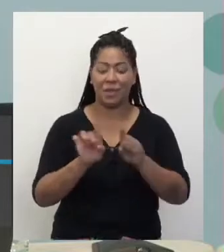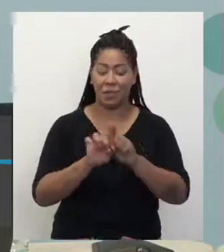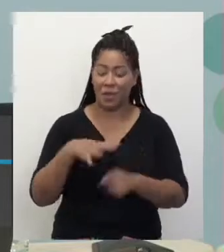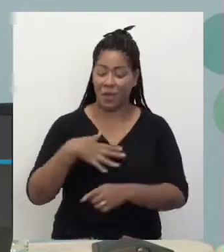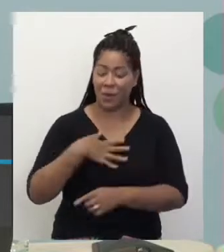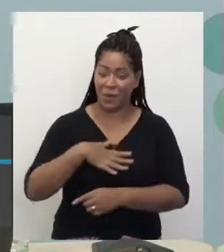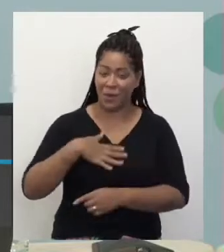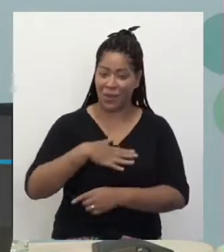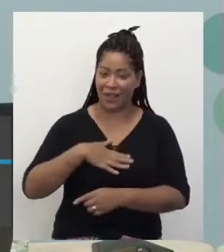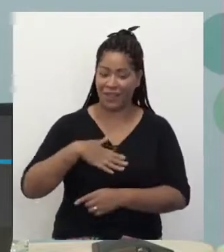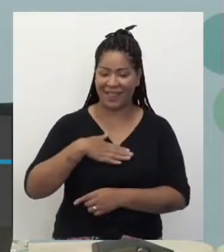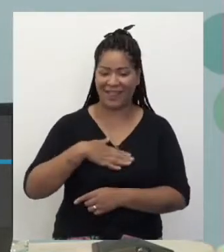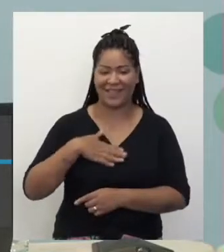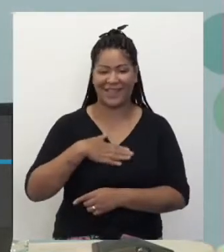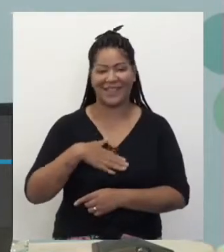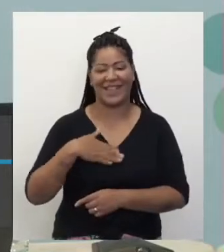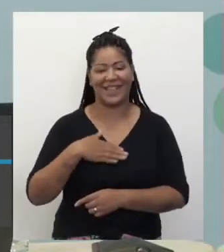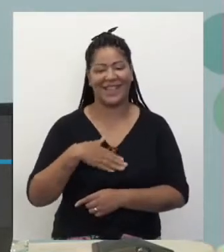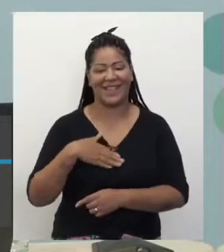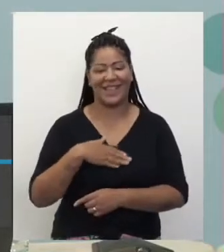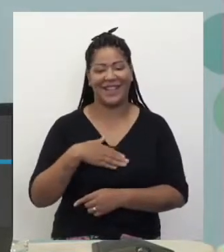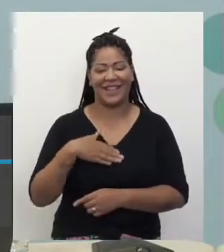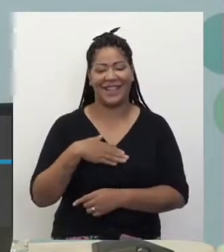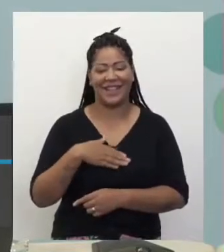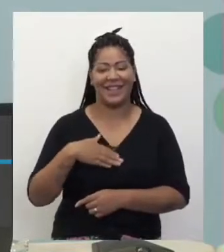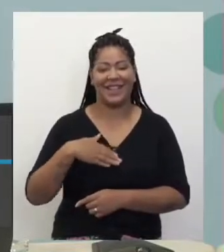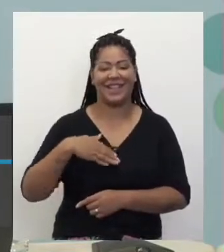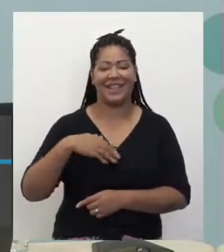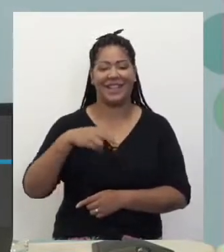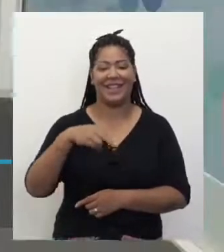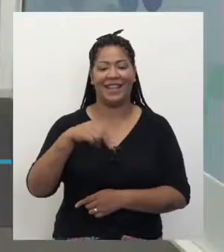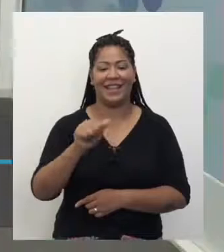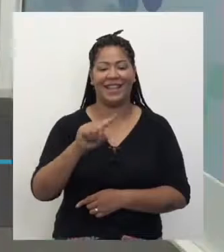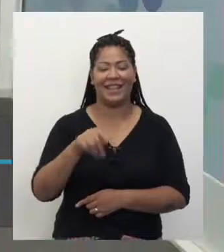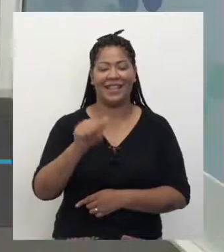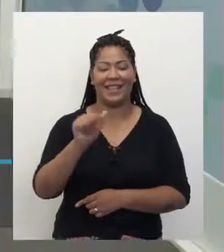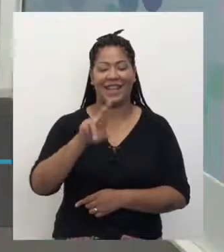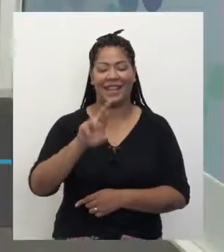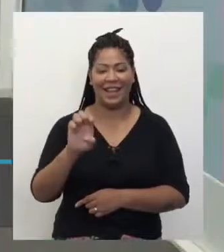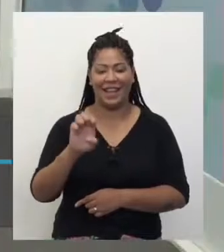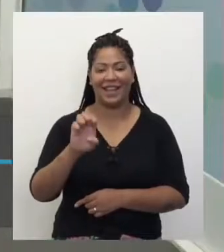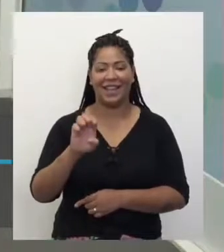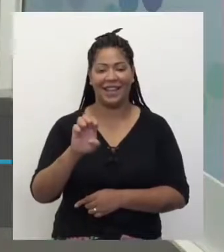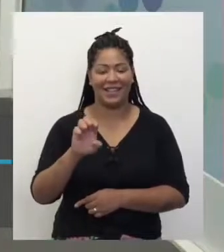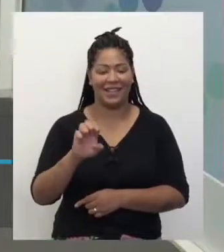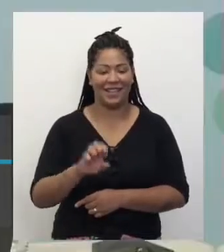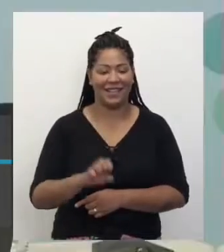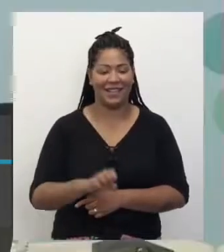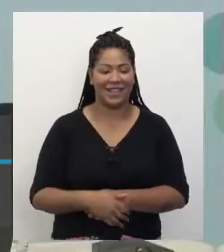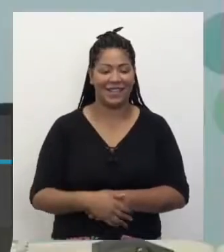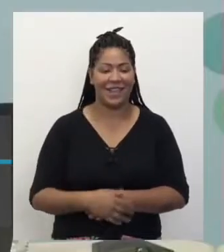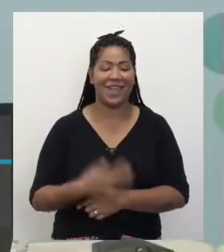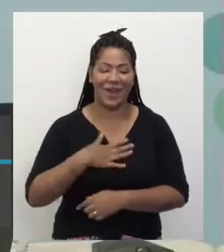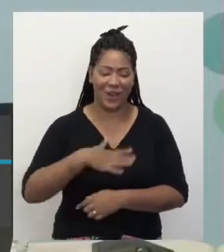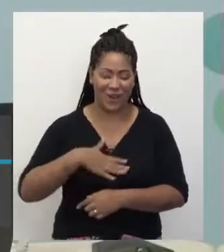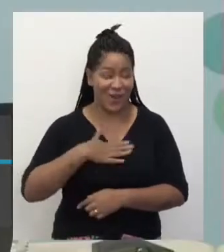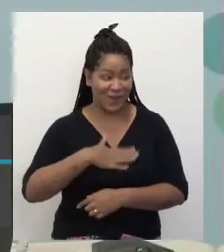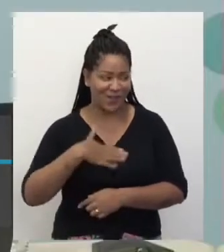é aquele da Nazaré, né, que aparece aquelas equações assim, é a minha cara. Aquele lá me